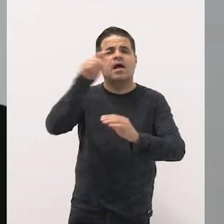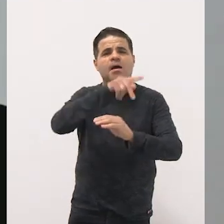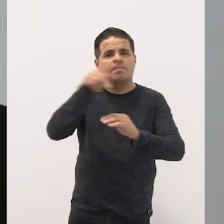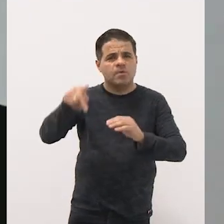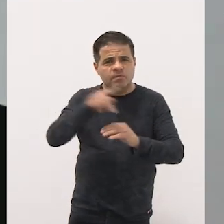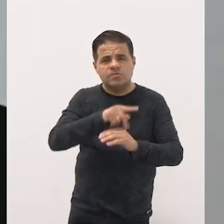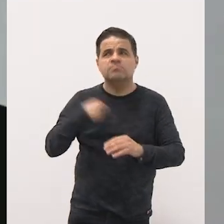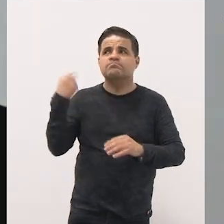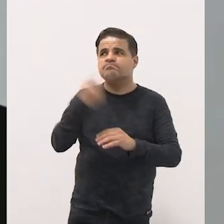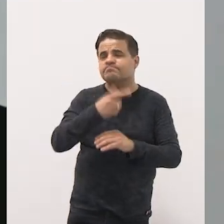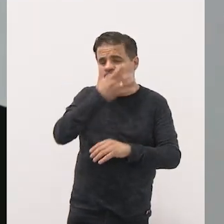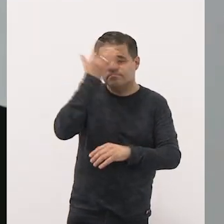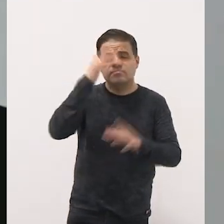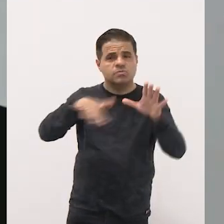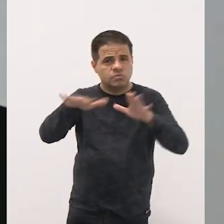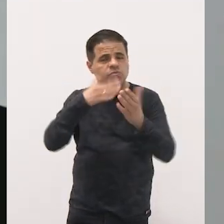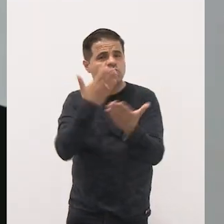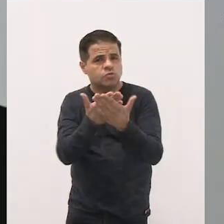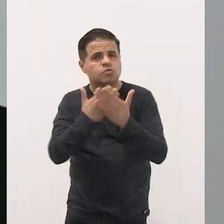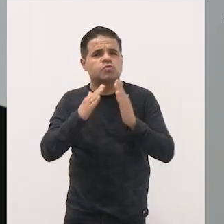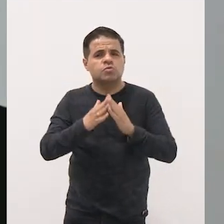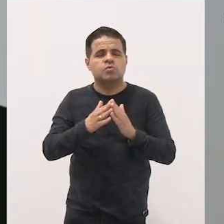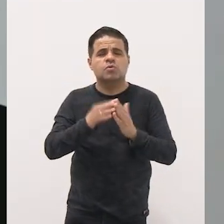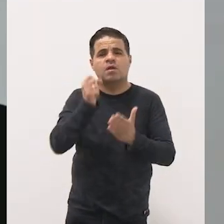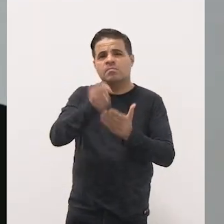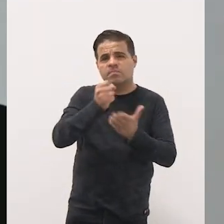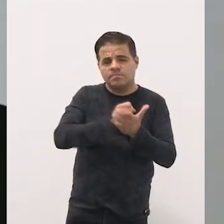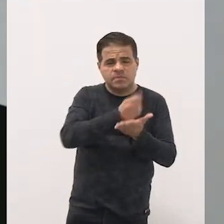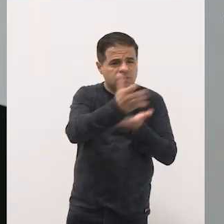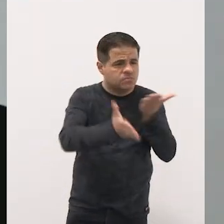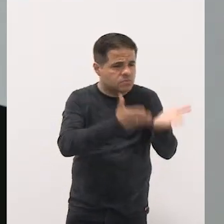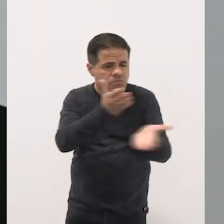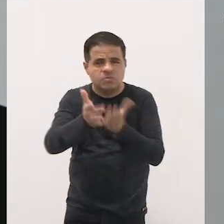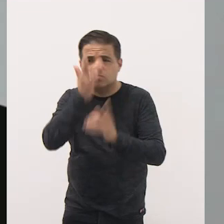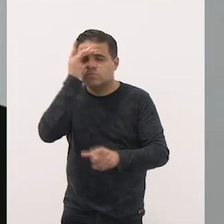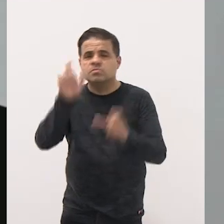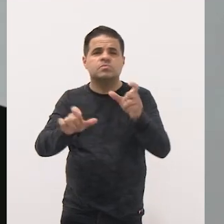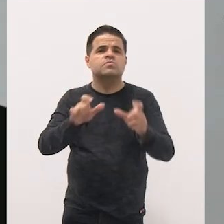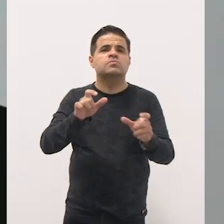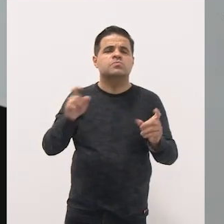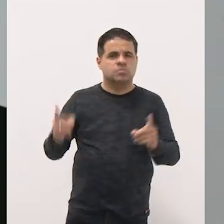professores e o pessoal da escola para lidar com a pessoa